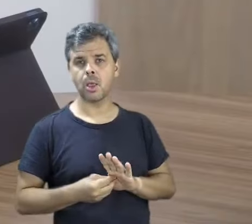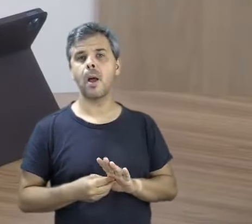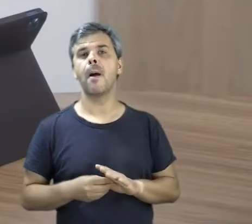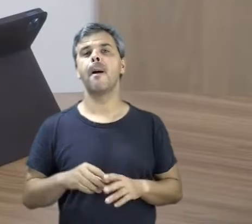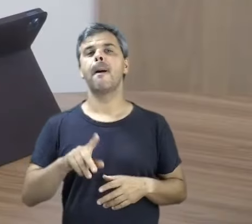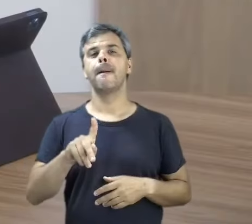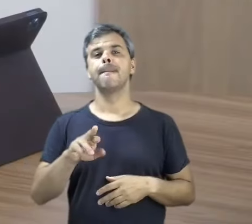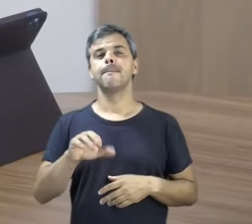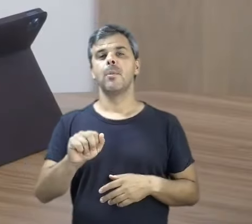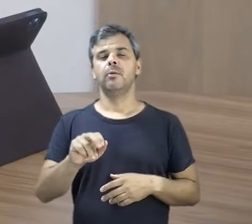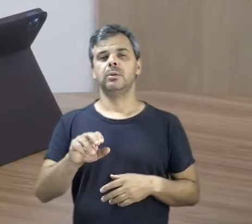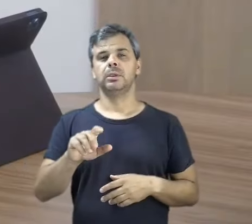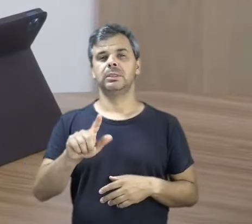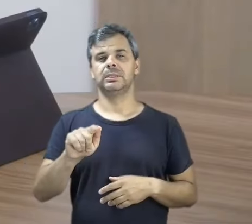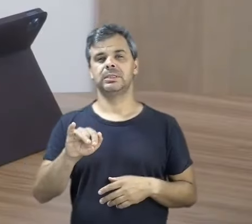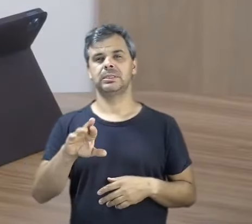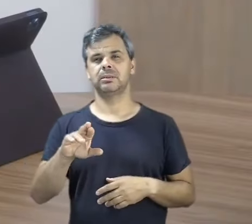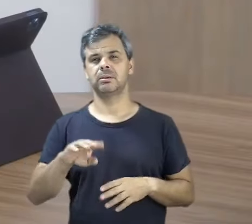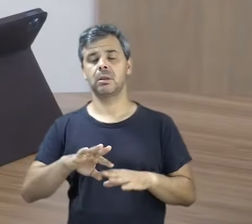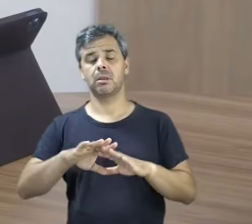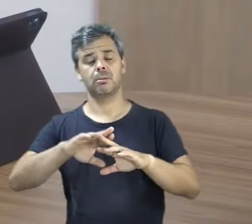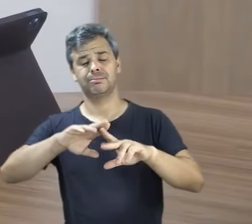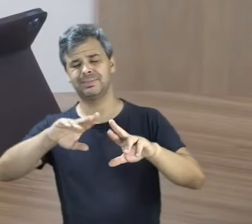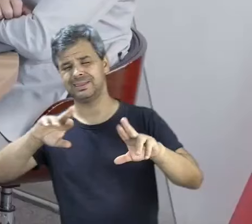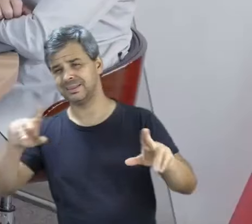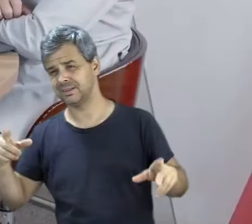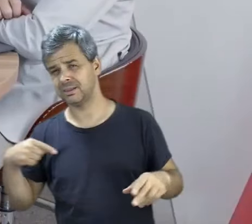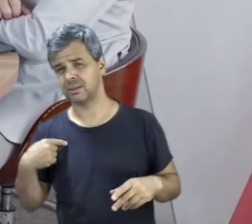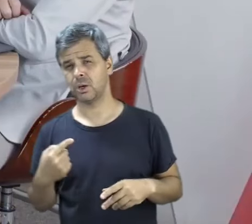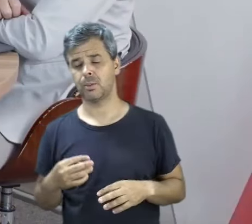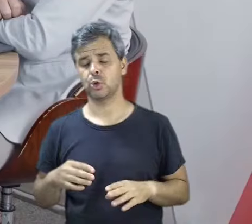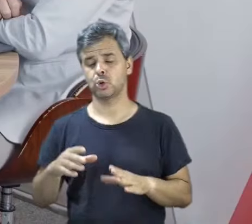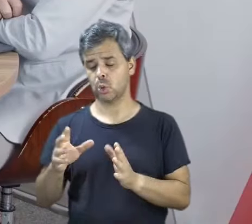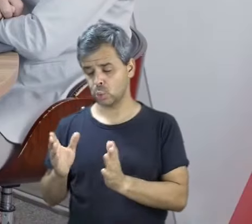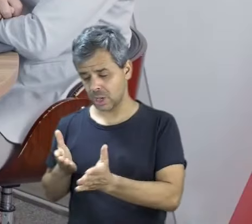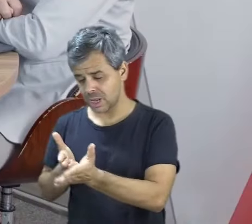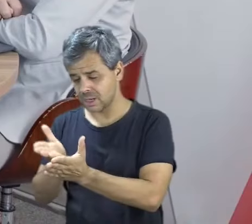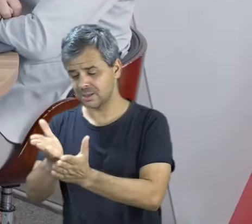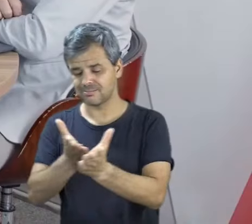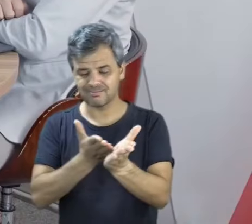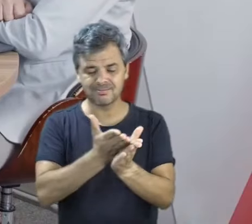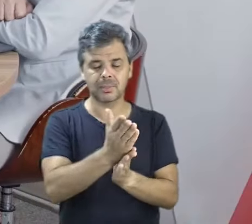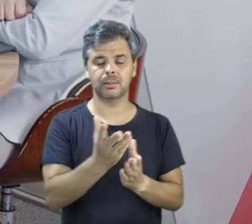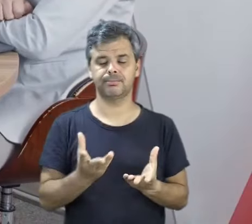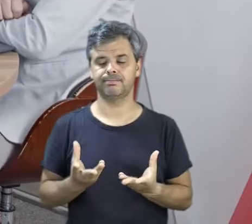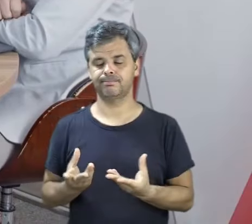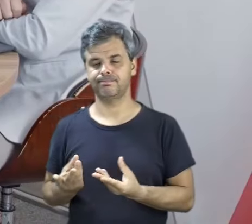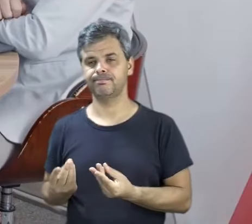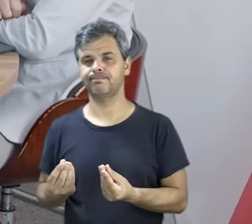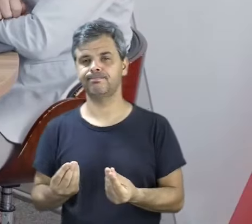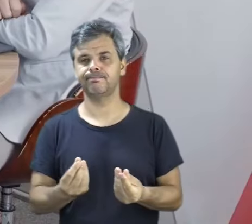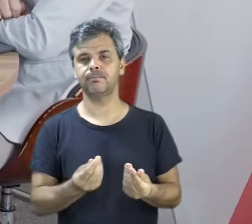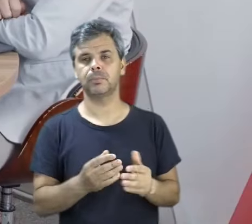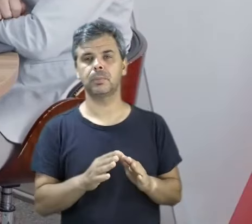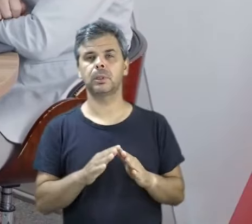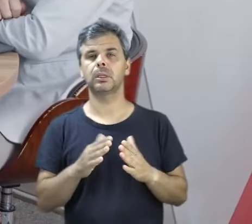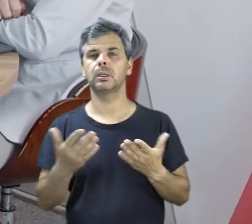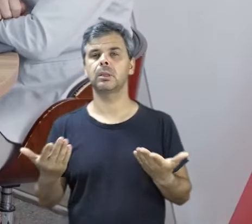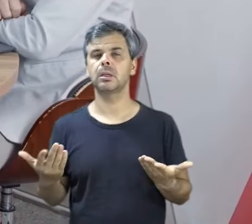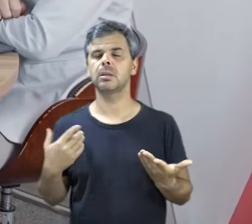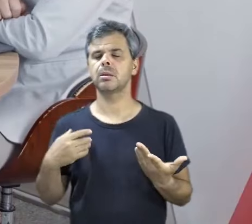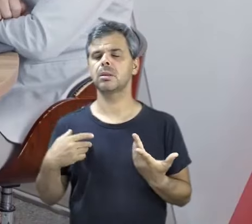ciganos, LGBTQIAPN+, enfim, né, são tópicos sensíveis, né, com as